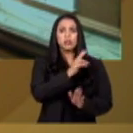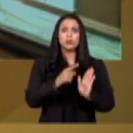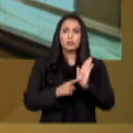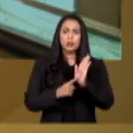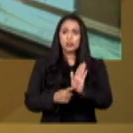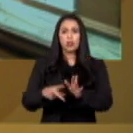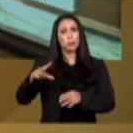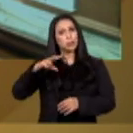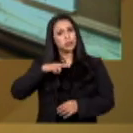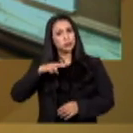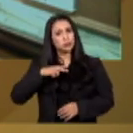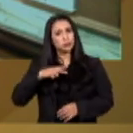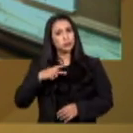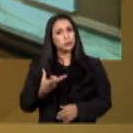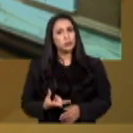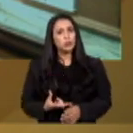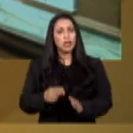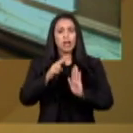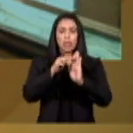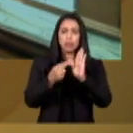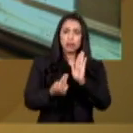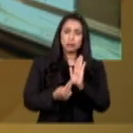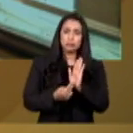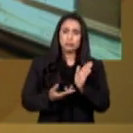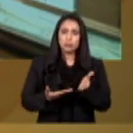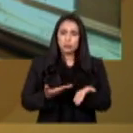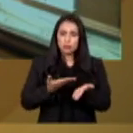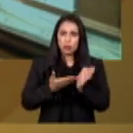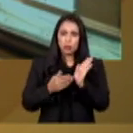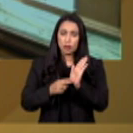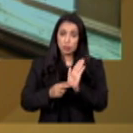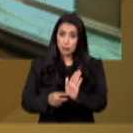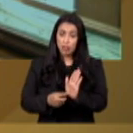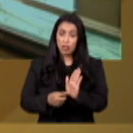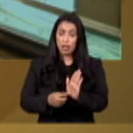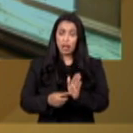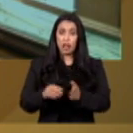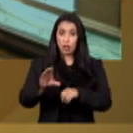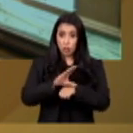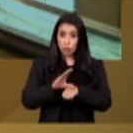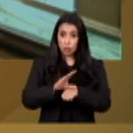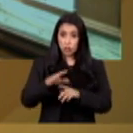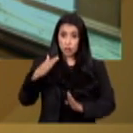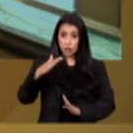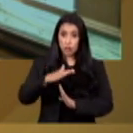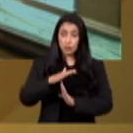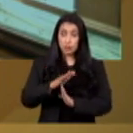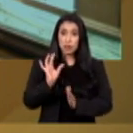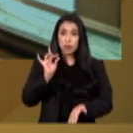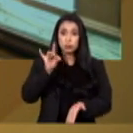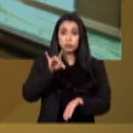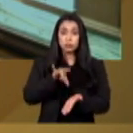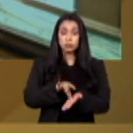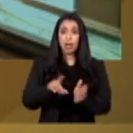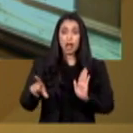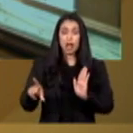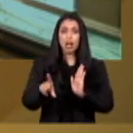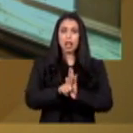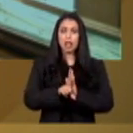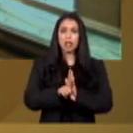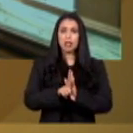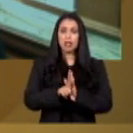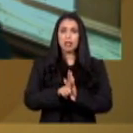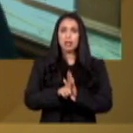fumar pessoa natural ou jurídica a constituição e da legitimação passiva